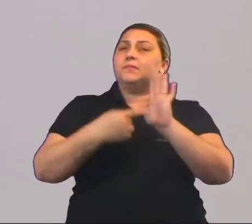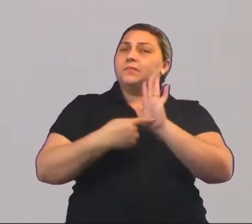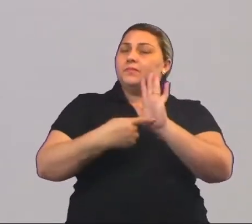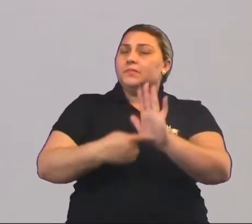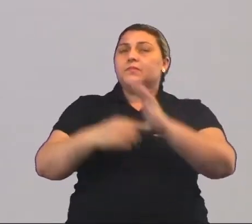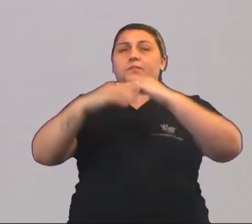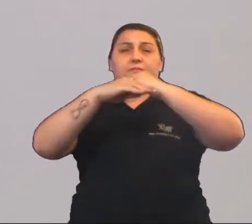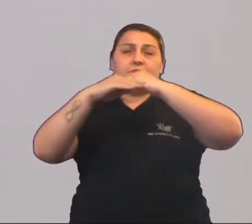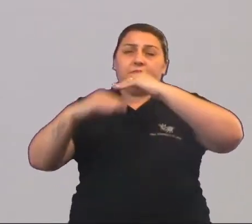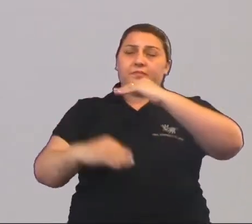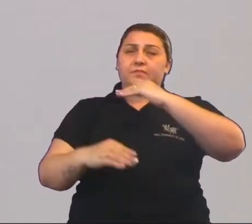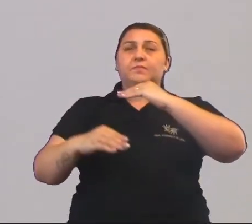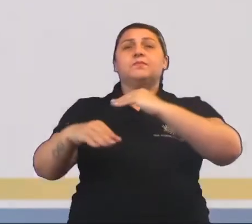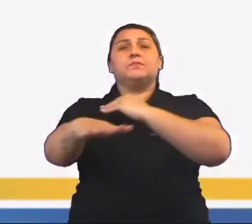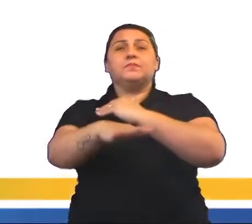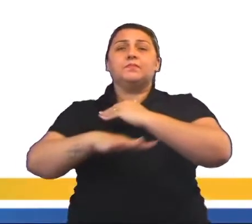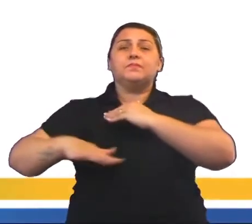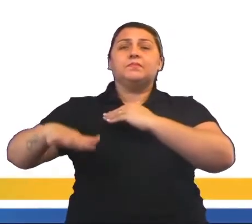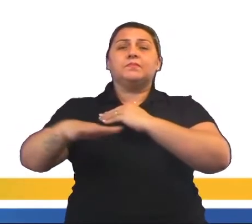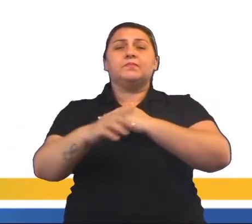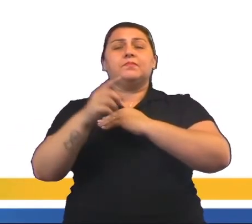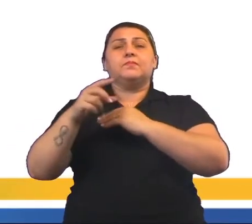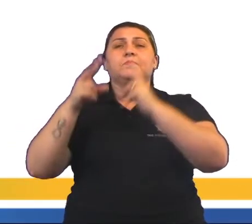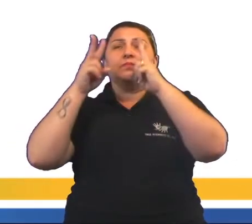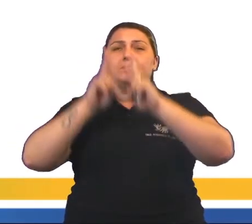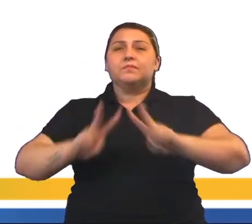a desigualdade na sociedade. Então,